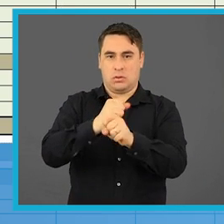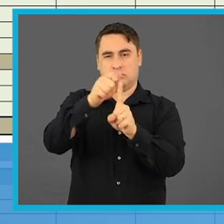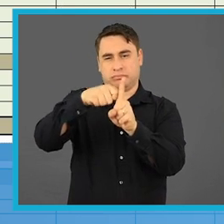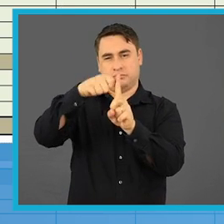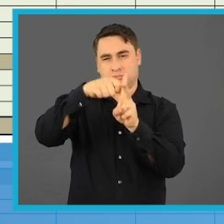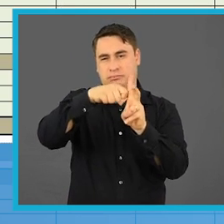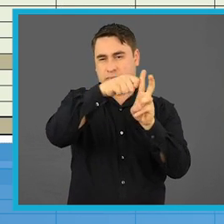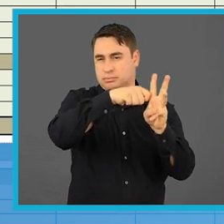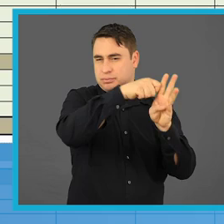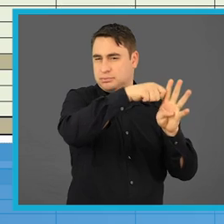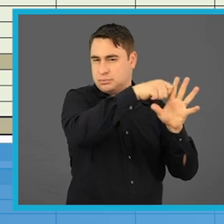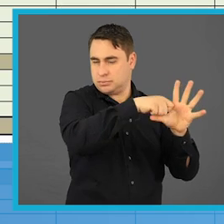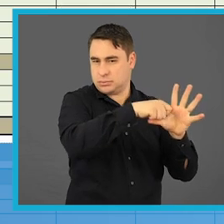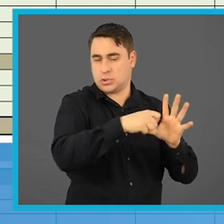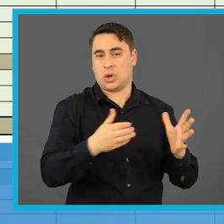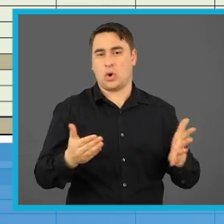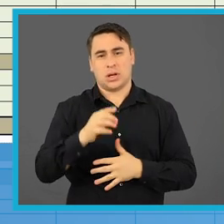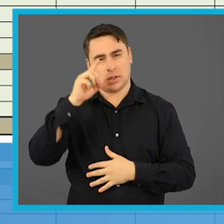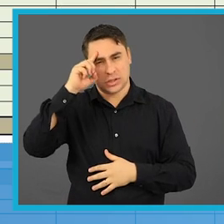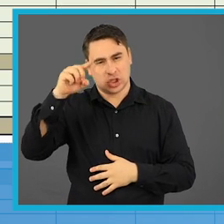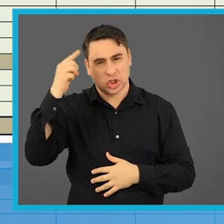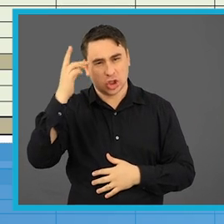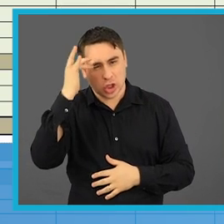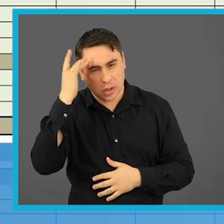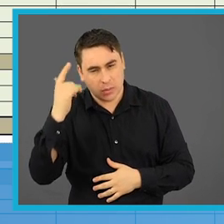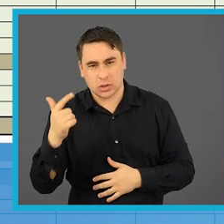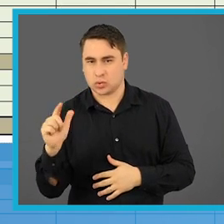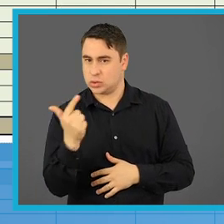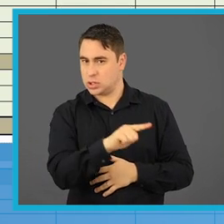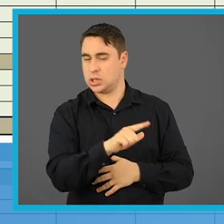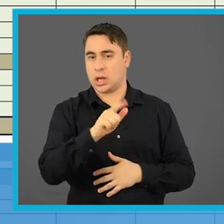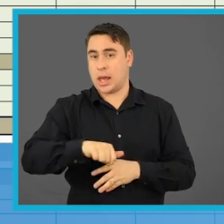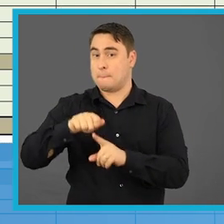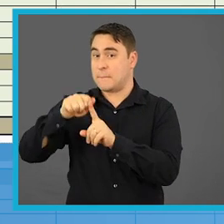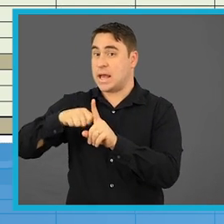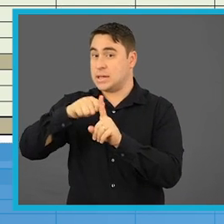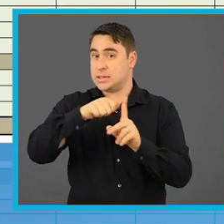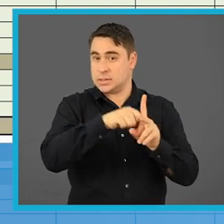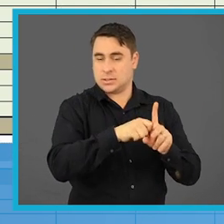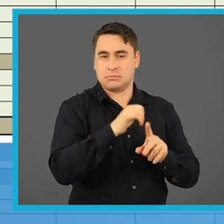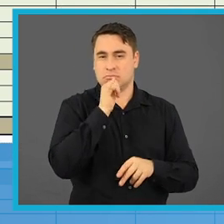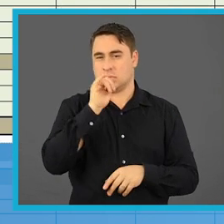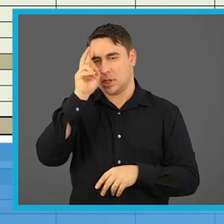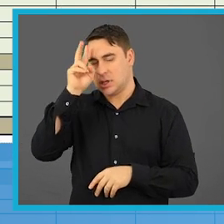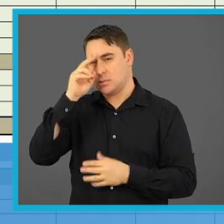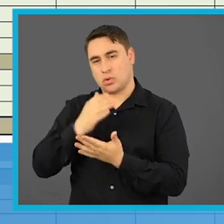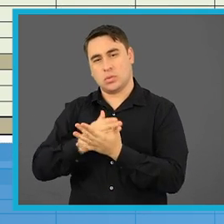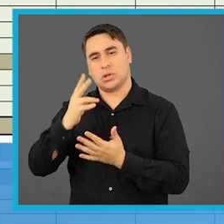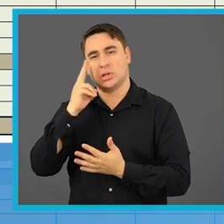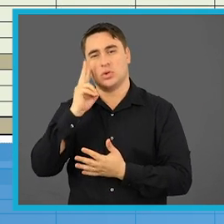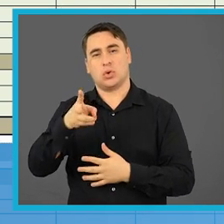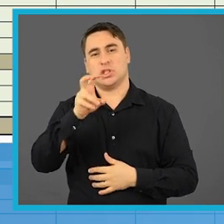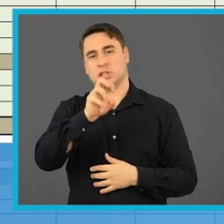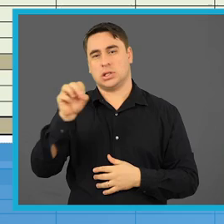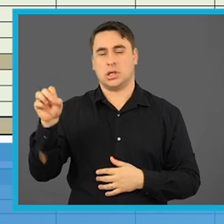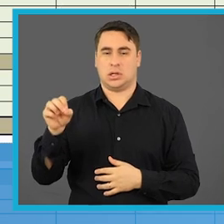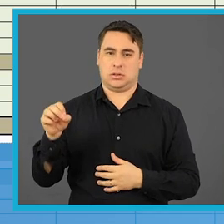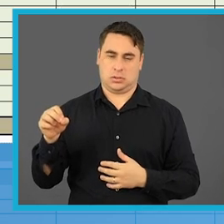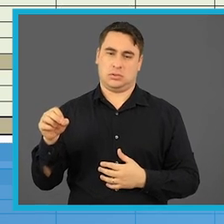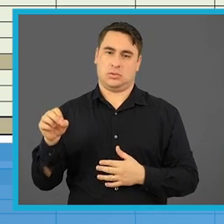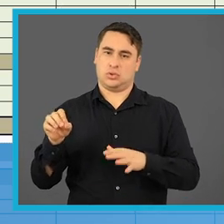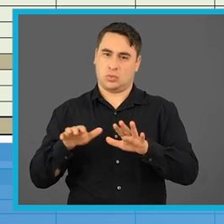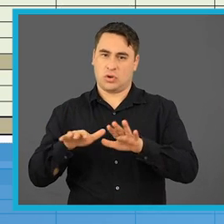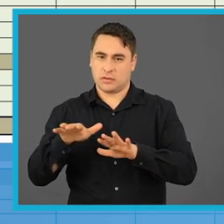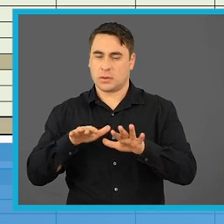empresa. Agora já não tenho mais o movimento do dia, e sim o movimento do mês. Lembrando, comecei com 2.500,